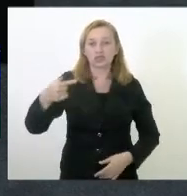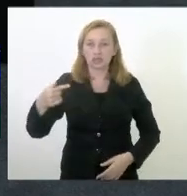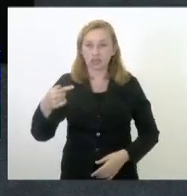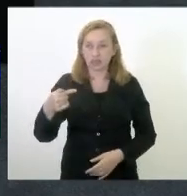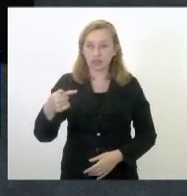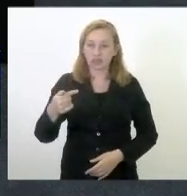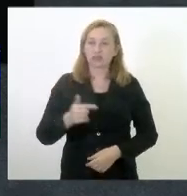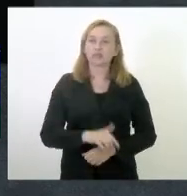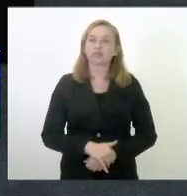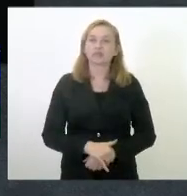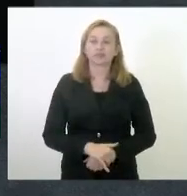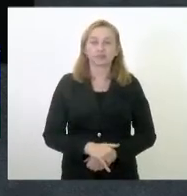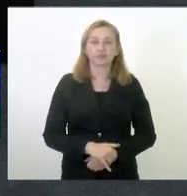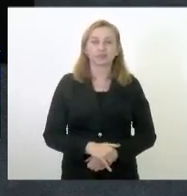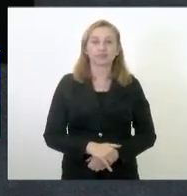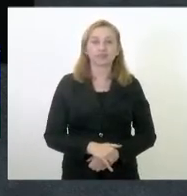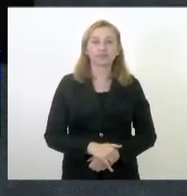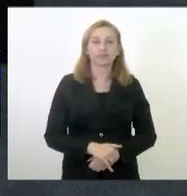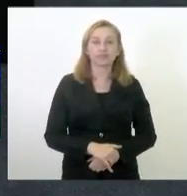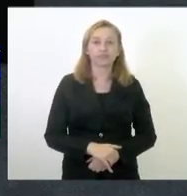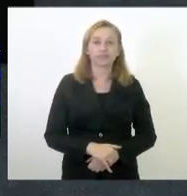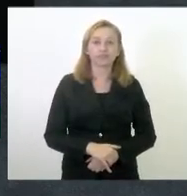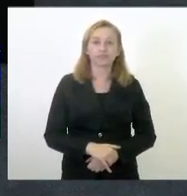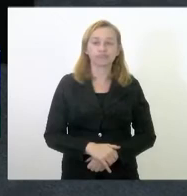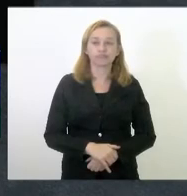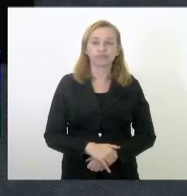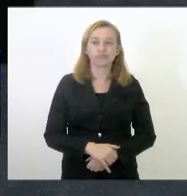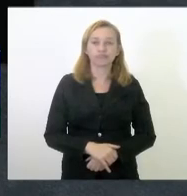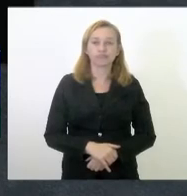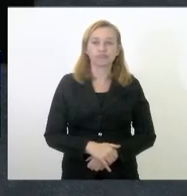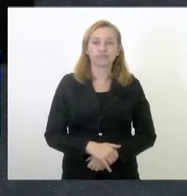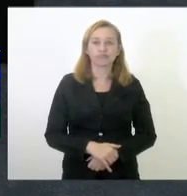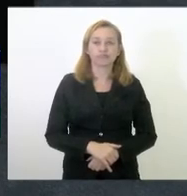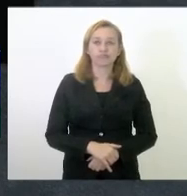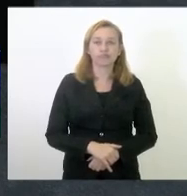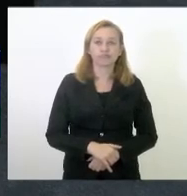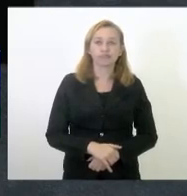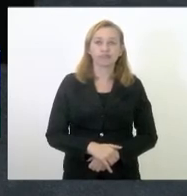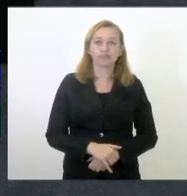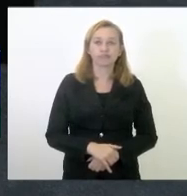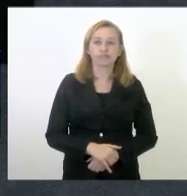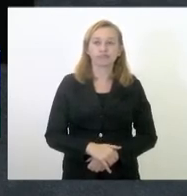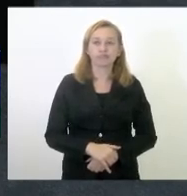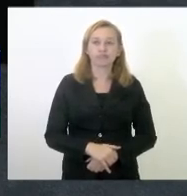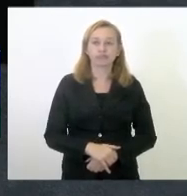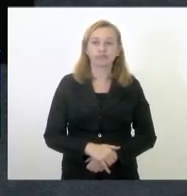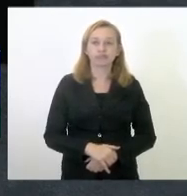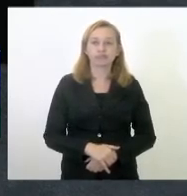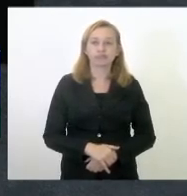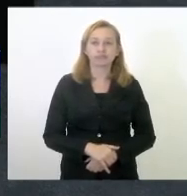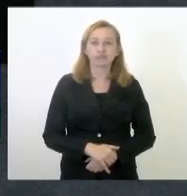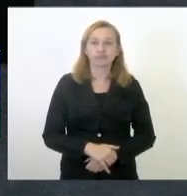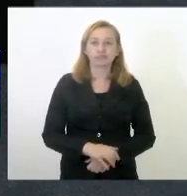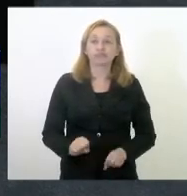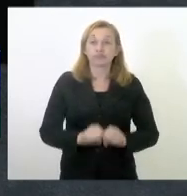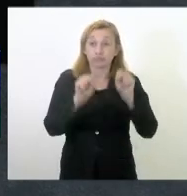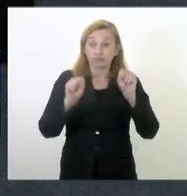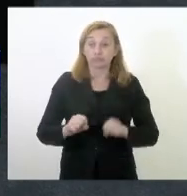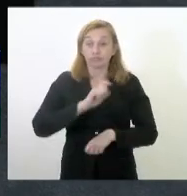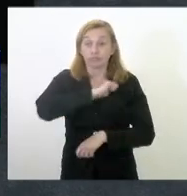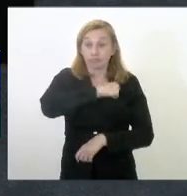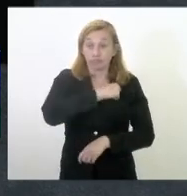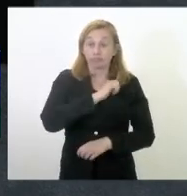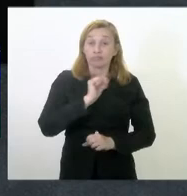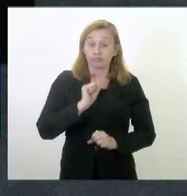160-17. No entanto, tratando-se de incentivo fiscal que possa vir a acarretar a renúncia